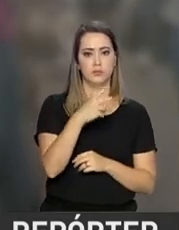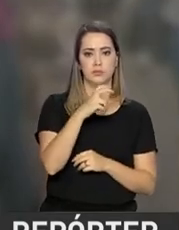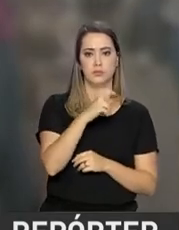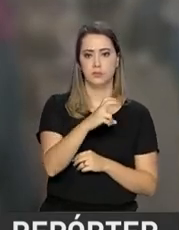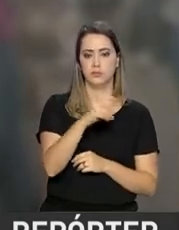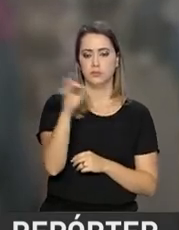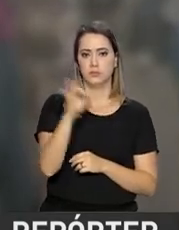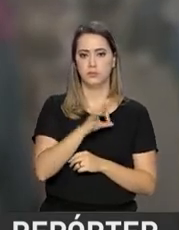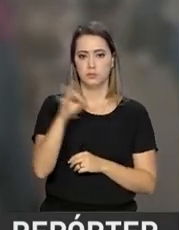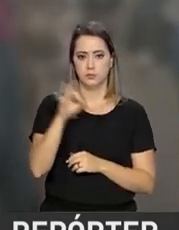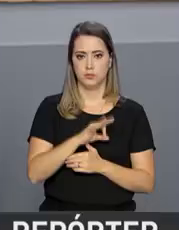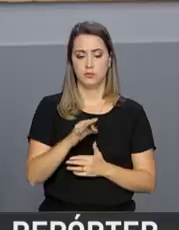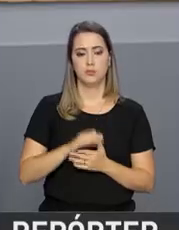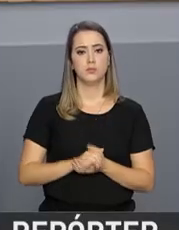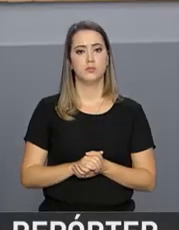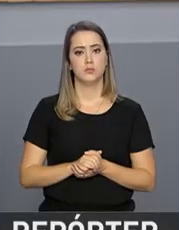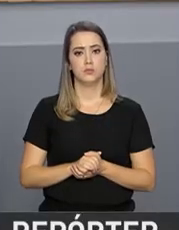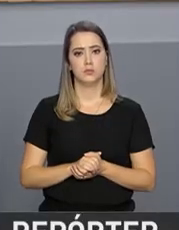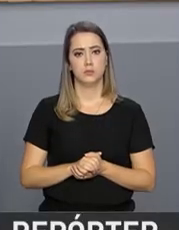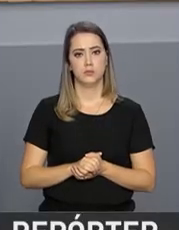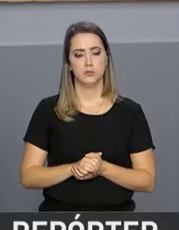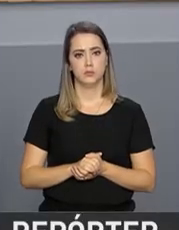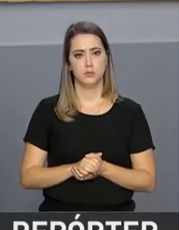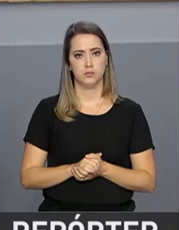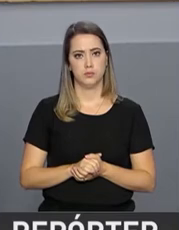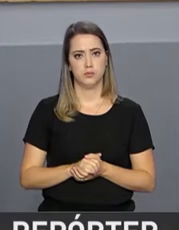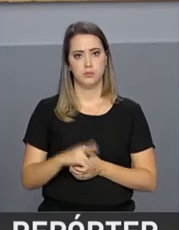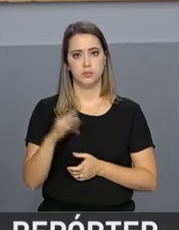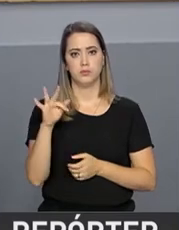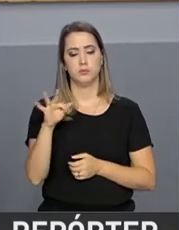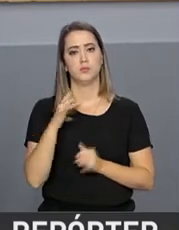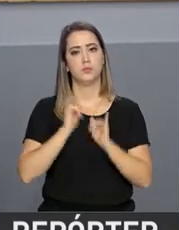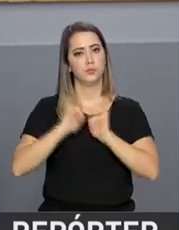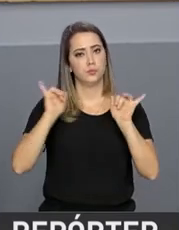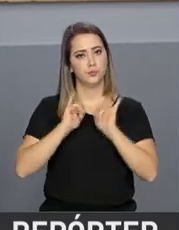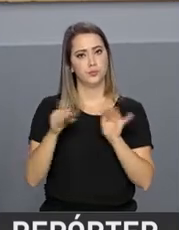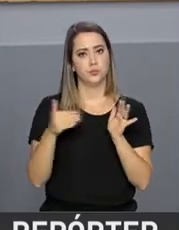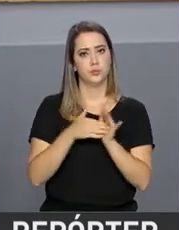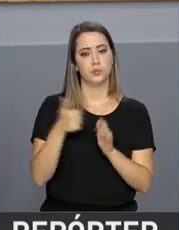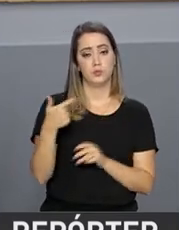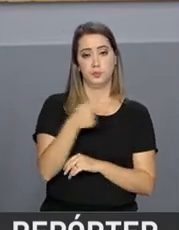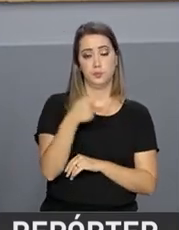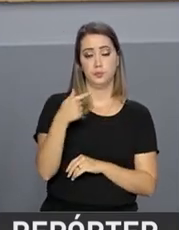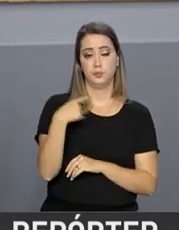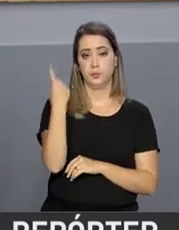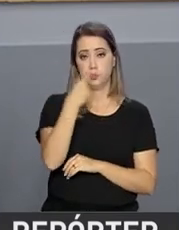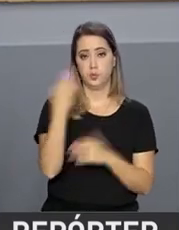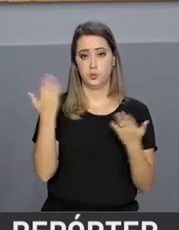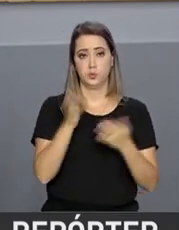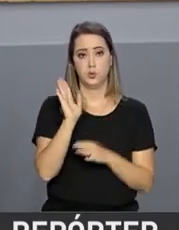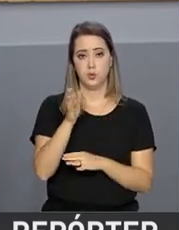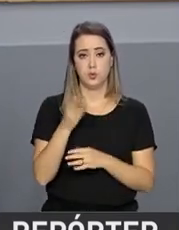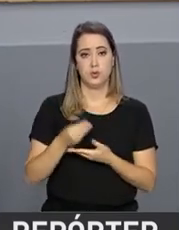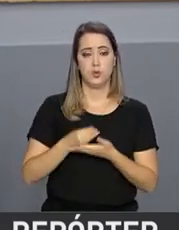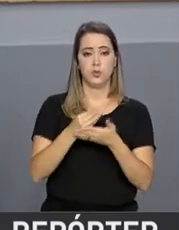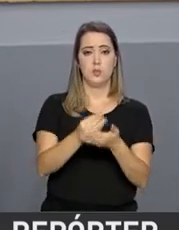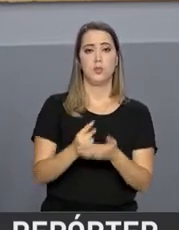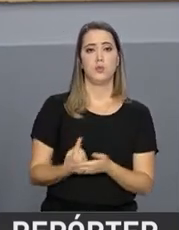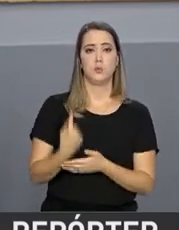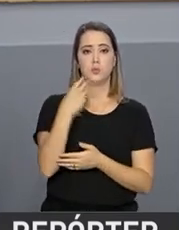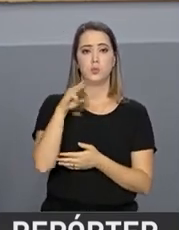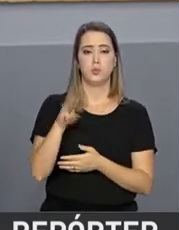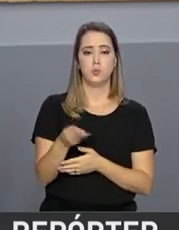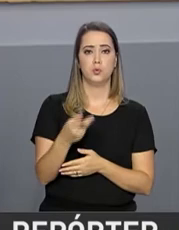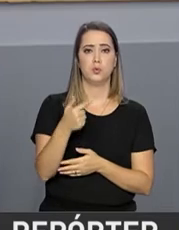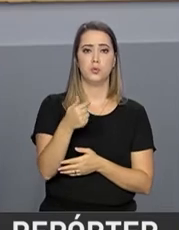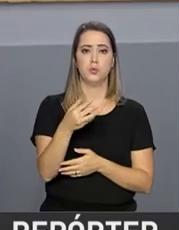225% a receita federal informou que até as 17 horas de hoje já foram entregues mais de 1